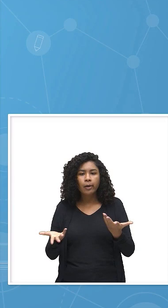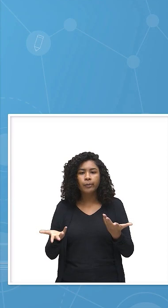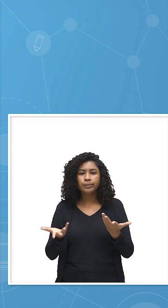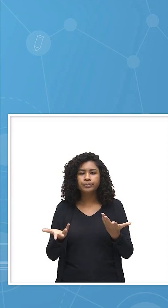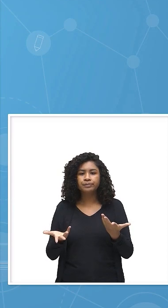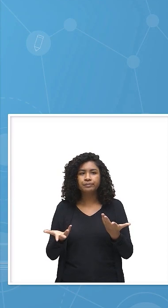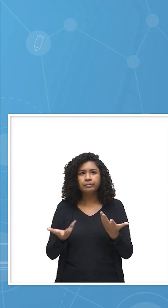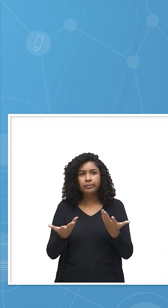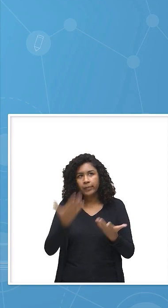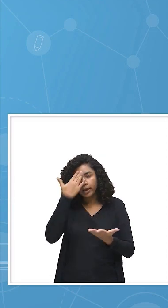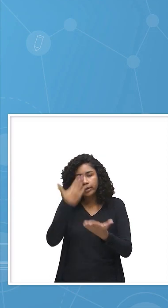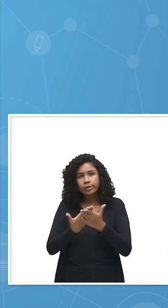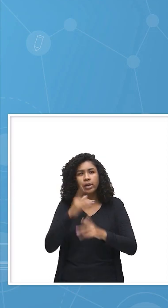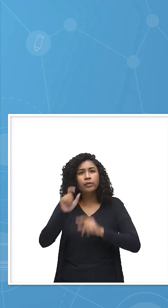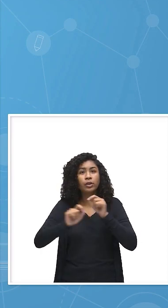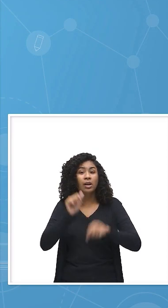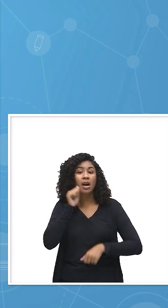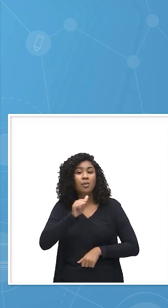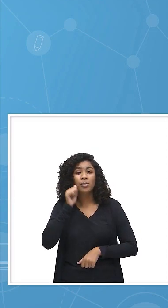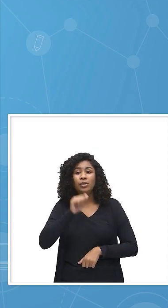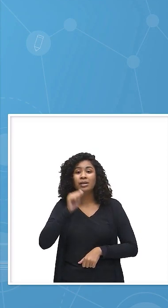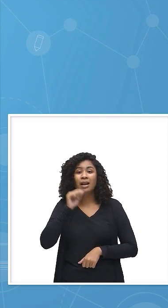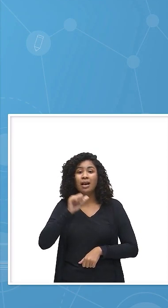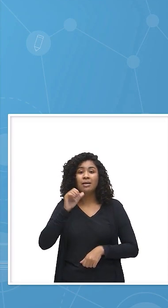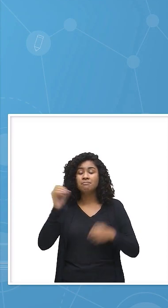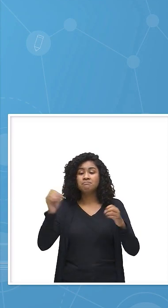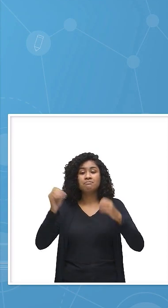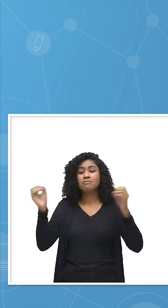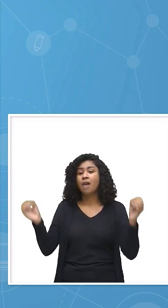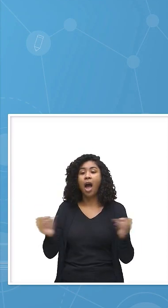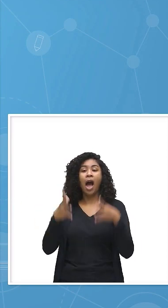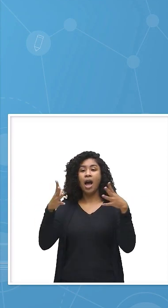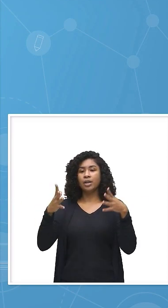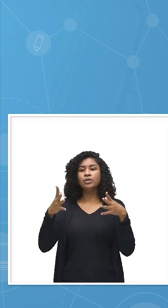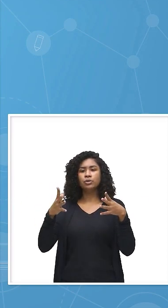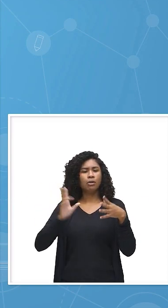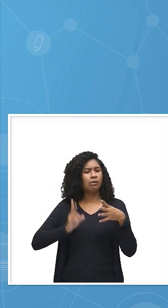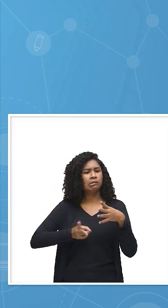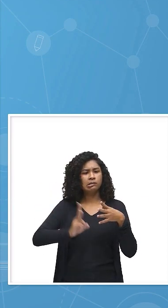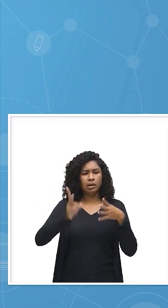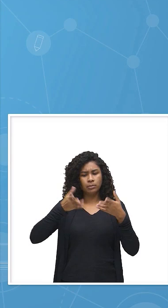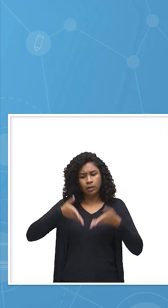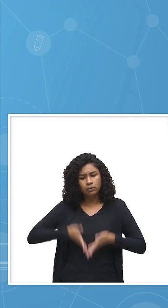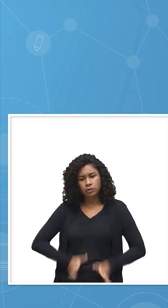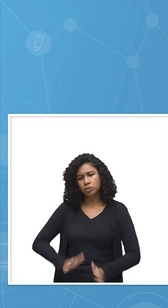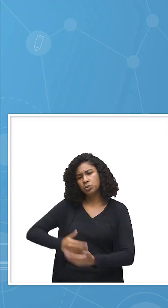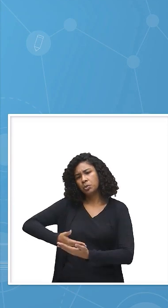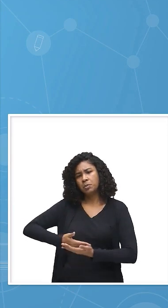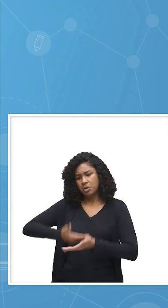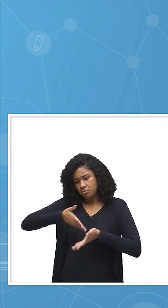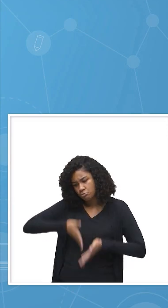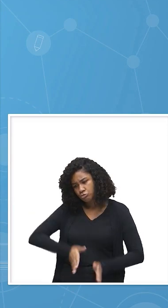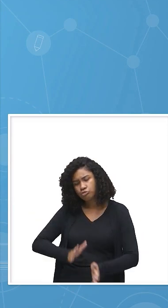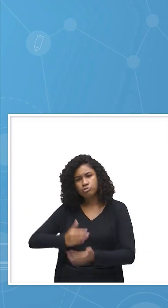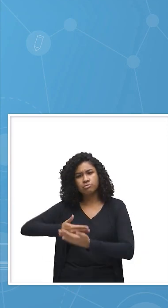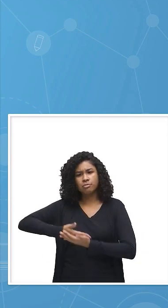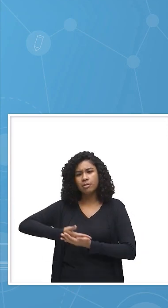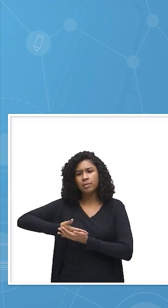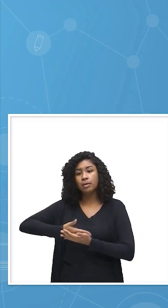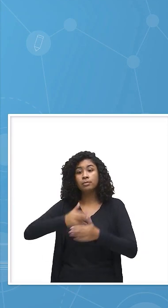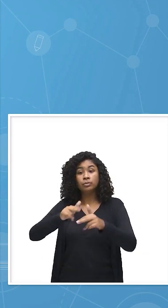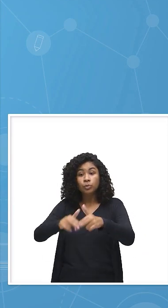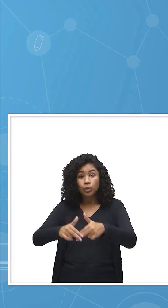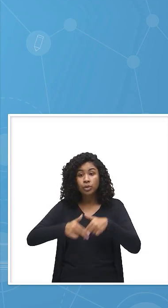eram seres mágicos que de tempos em tempos davam à luz. Por isso as divindades, elas tinham a